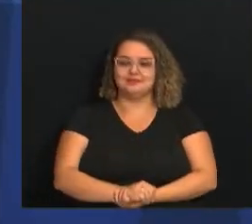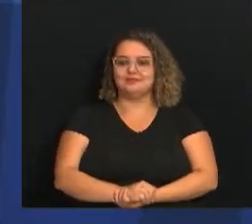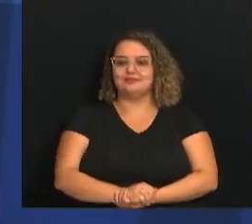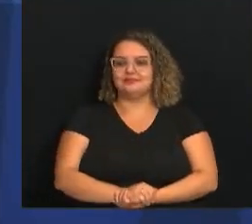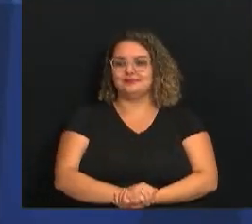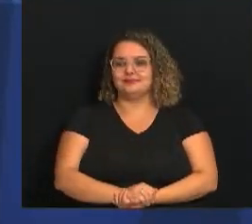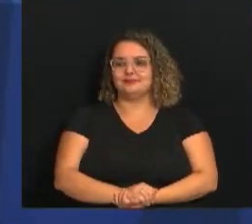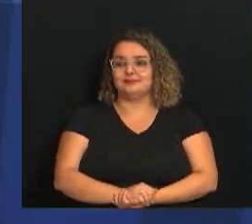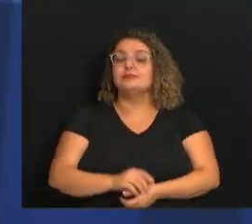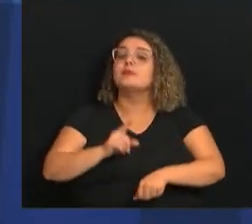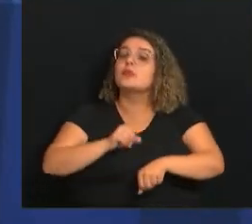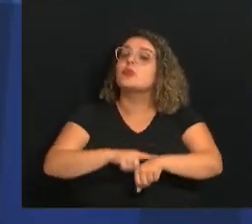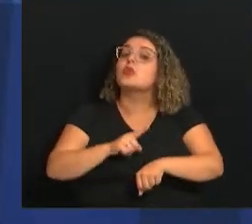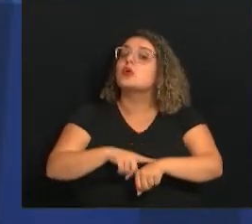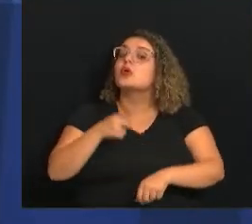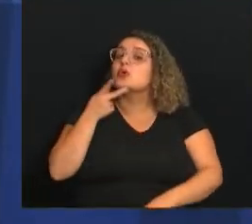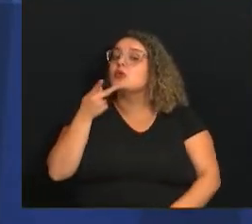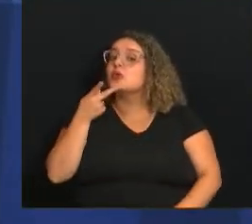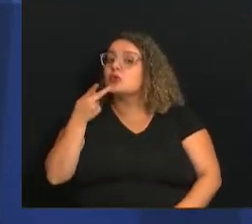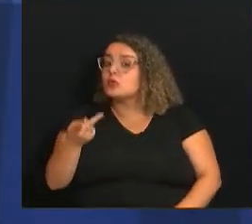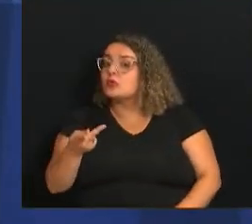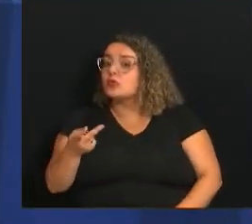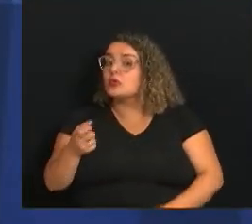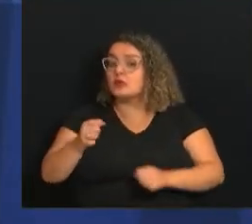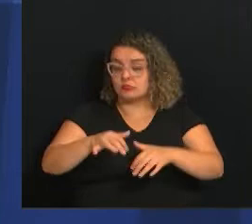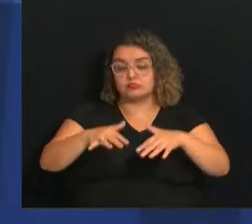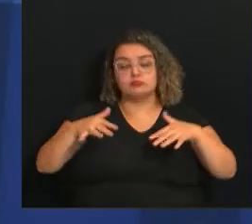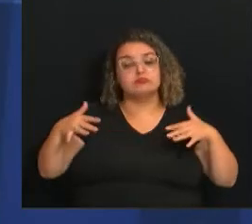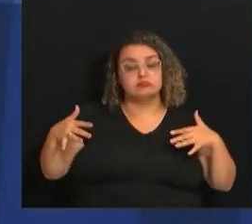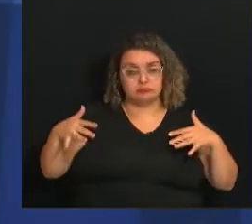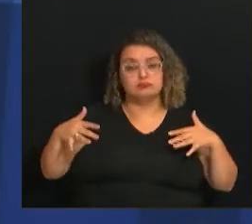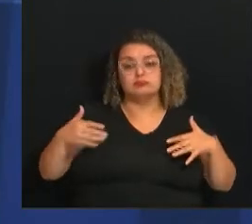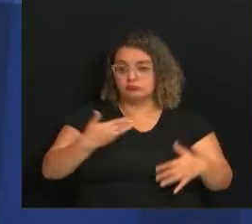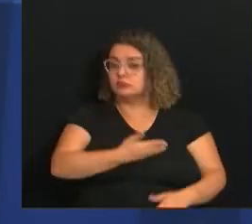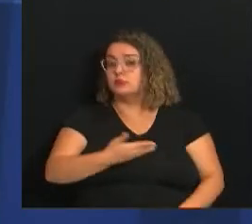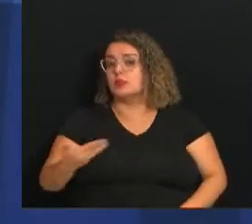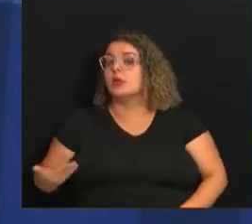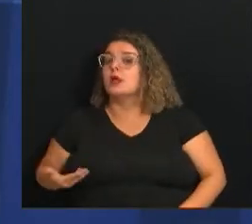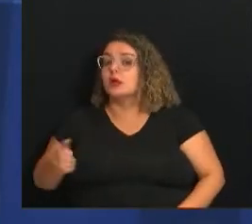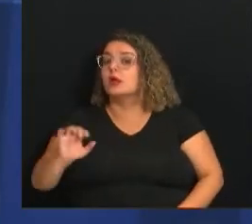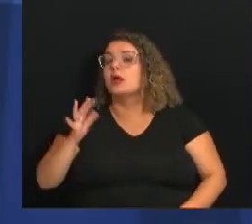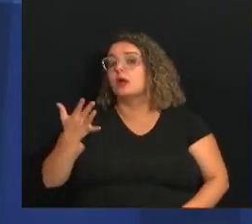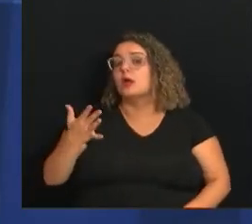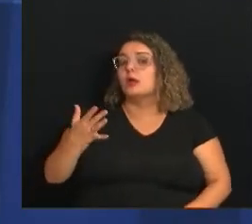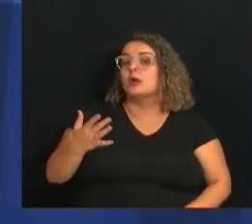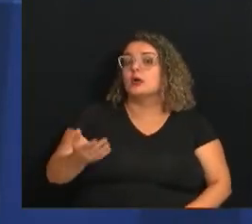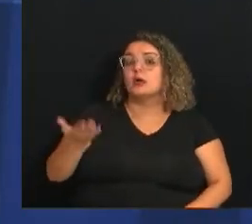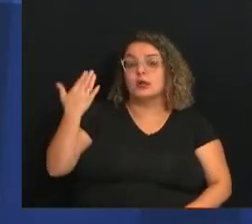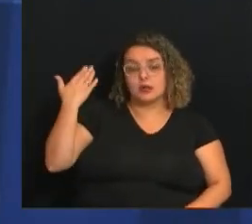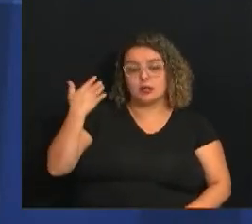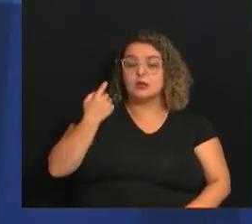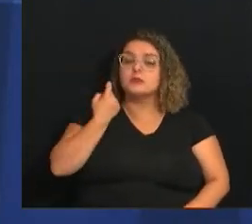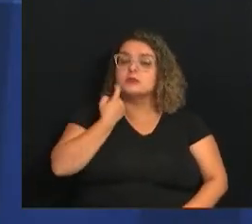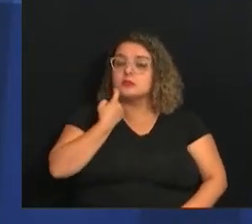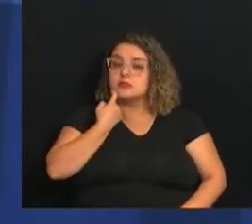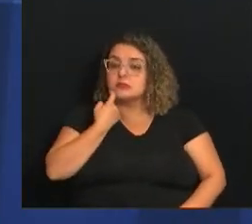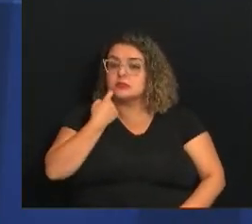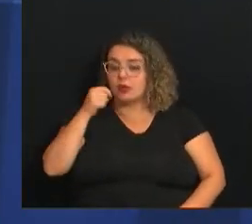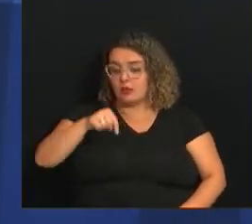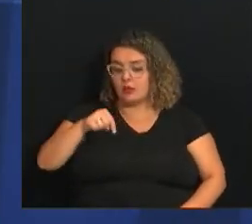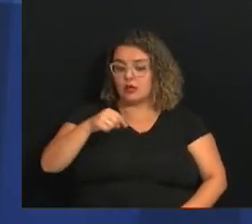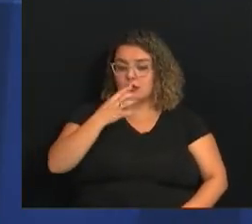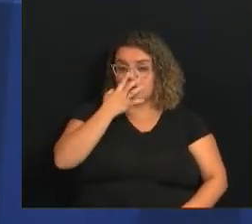Hora de nós falarmos sobre as audiências públicas que aconteceram na última sexta-feira aqui na Câmara de Campinas.